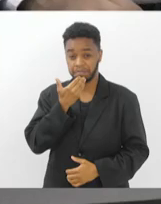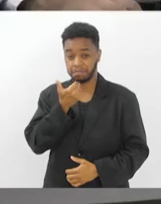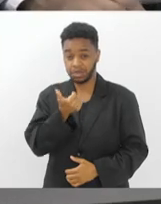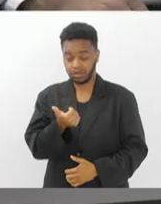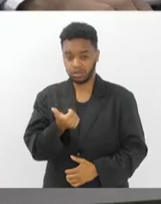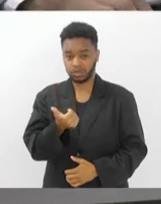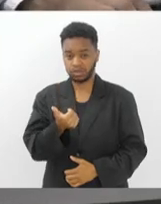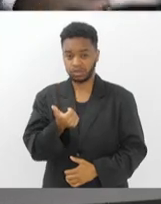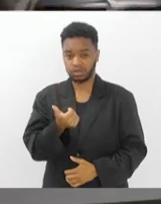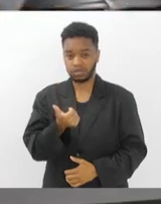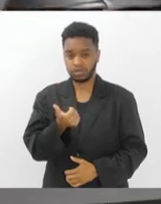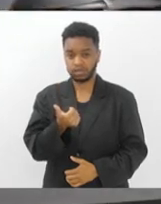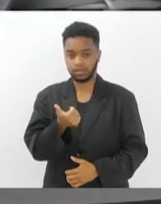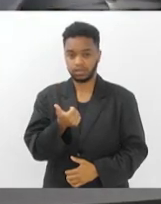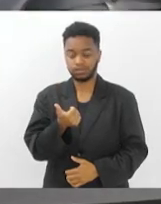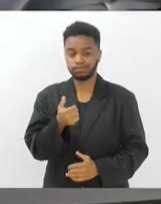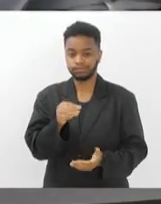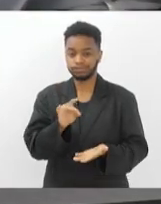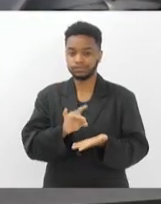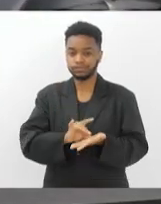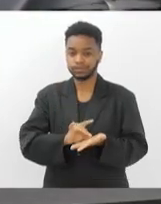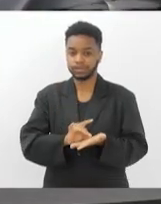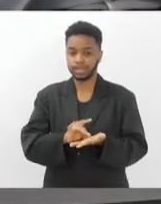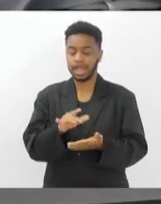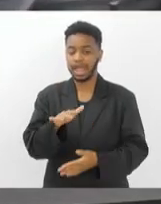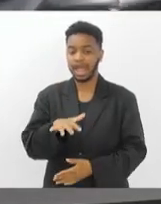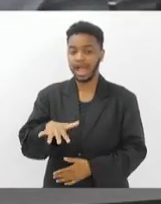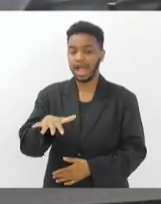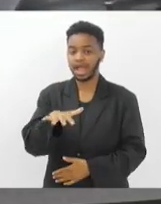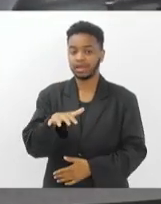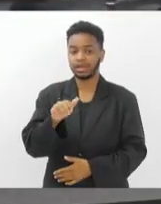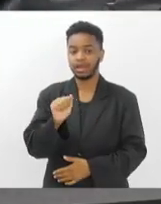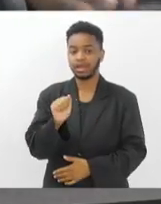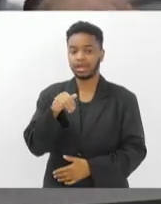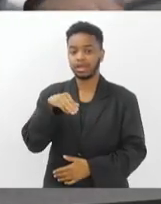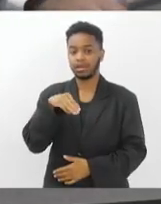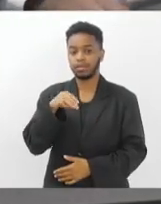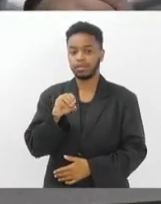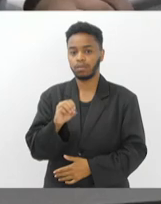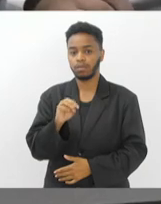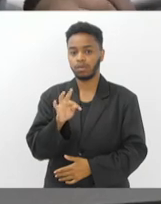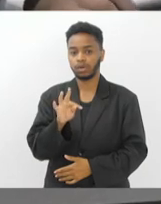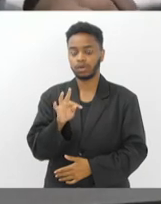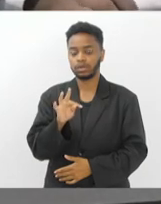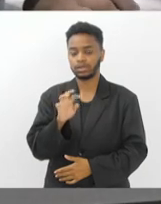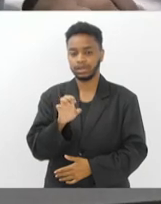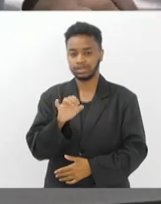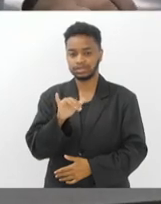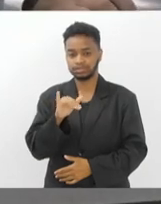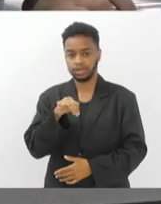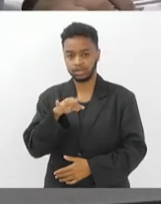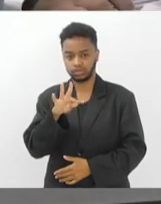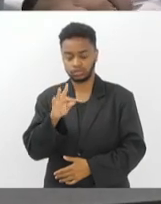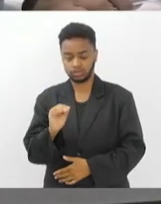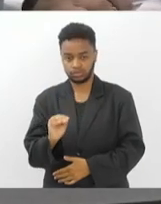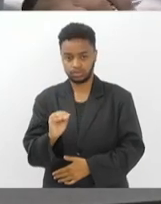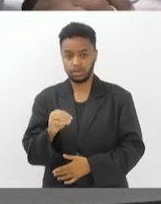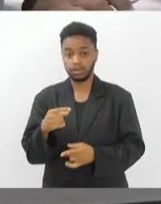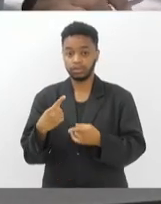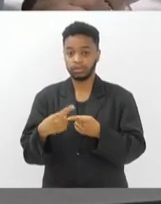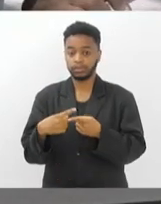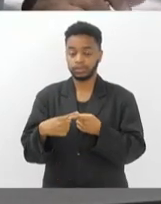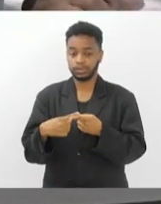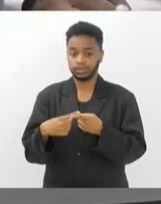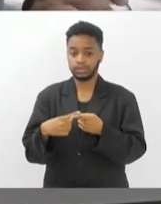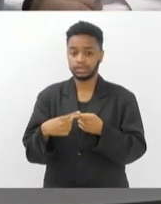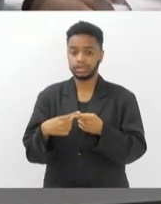se realmente a área de amortecimento, porque quando você inclui